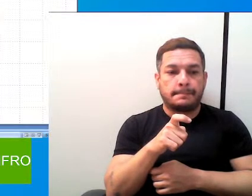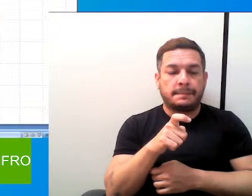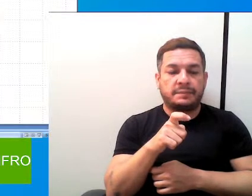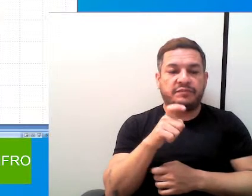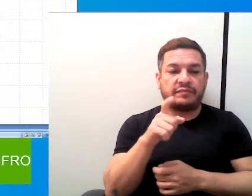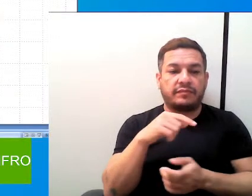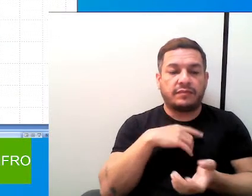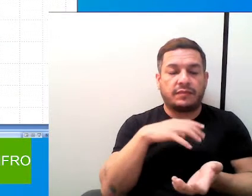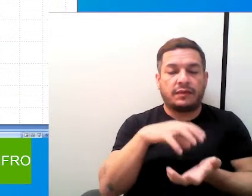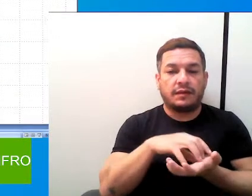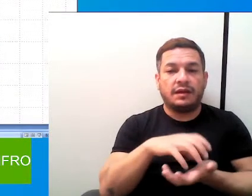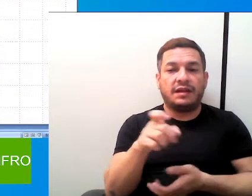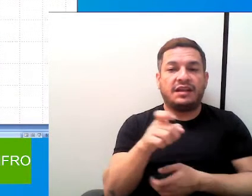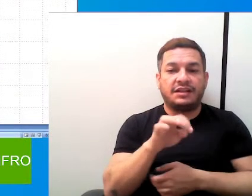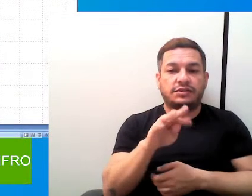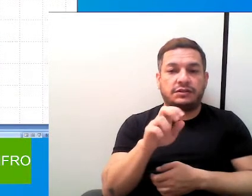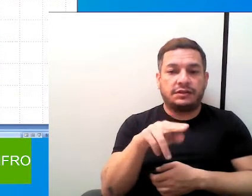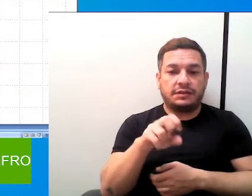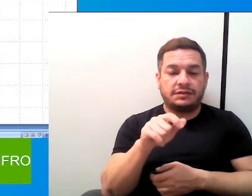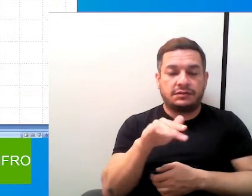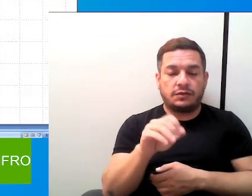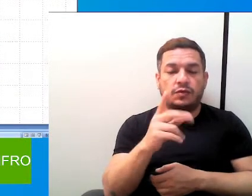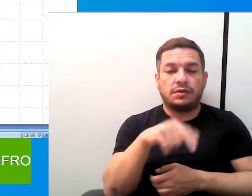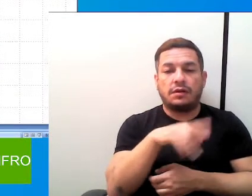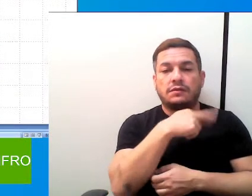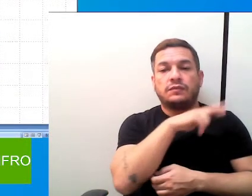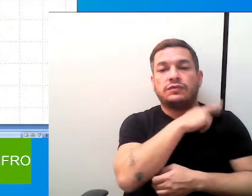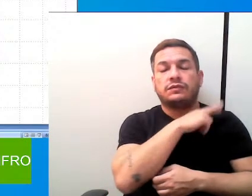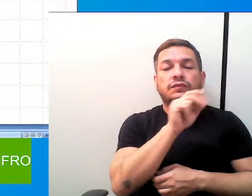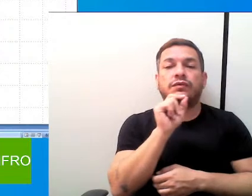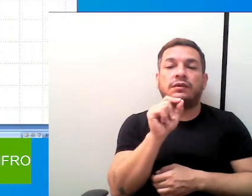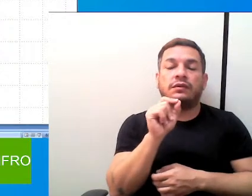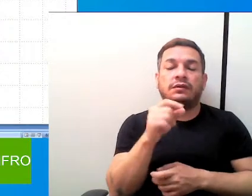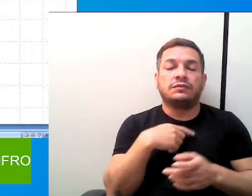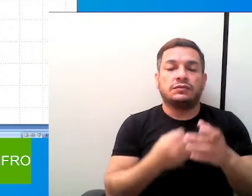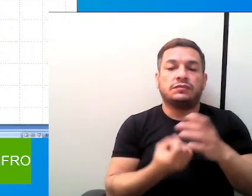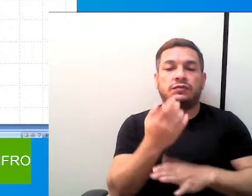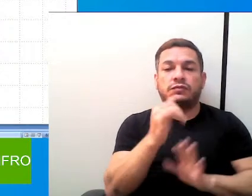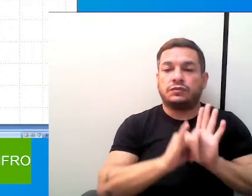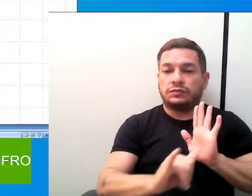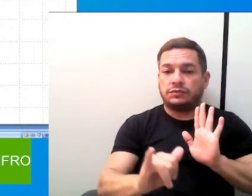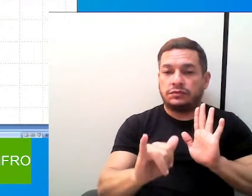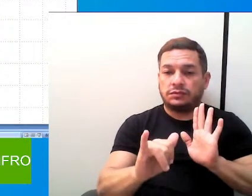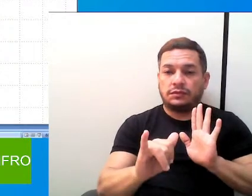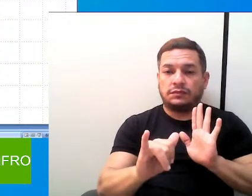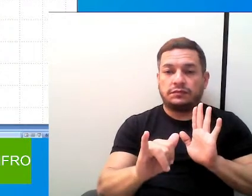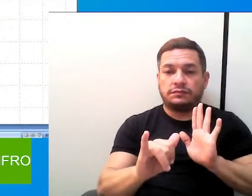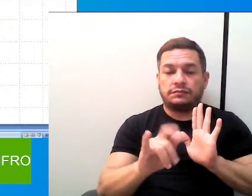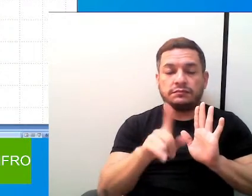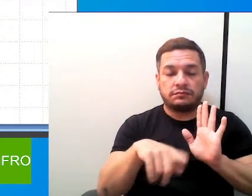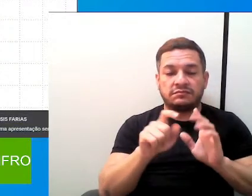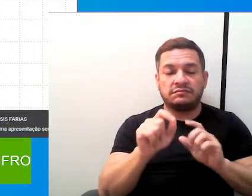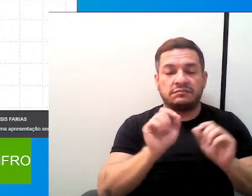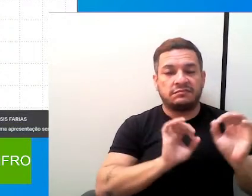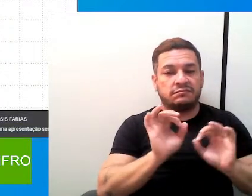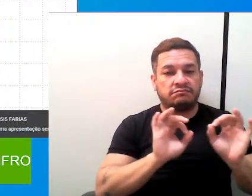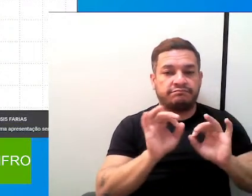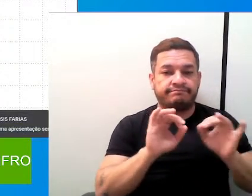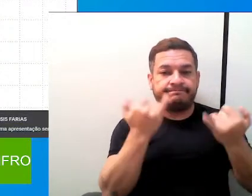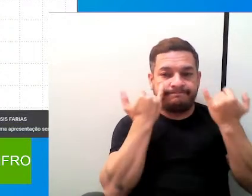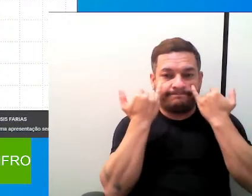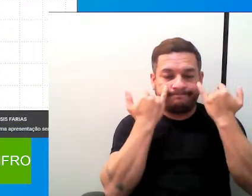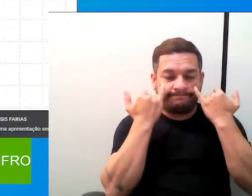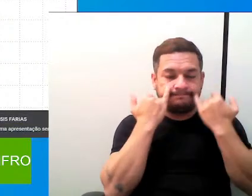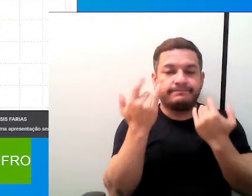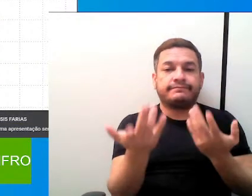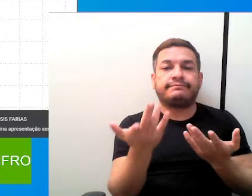Departamento de Extensão, que é responsável pela emissão de um edital e onde é gerenciada a